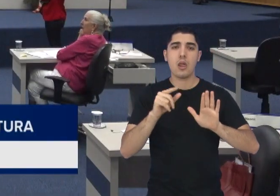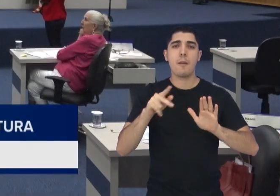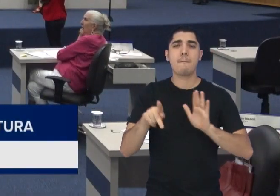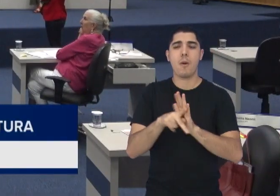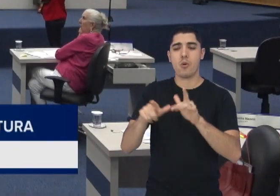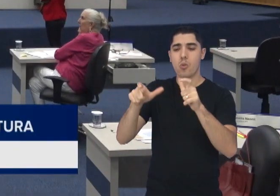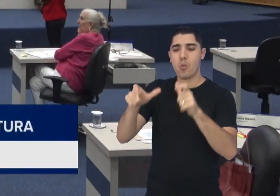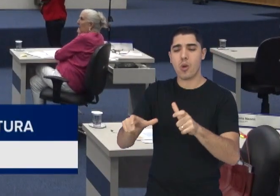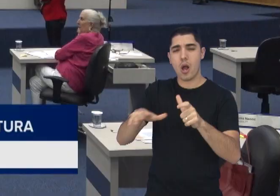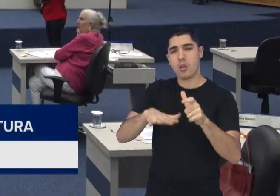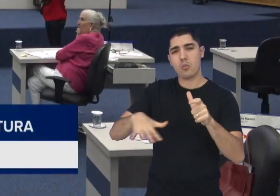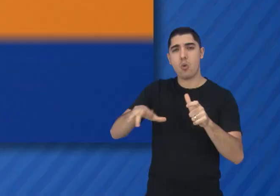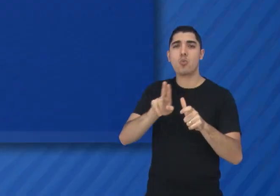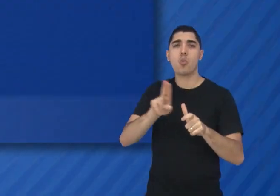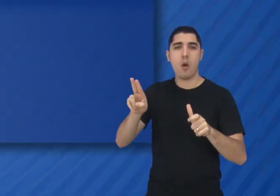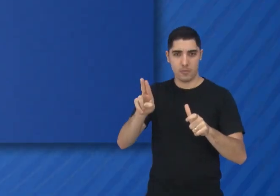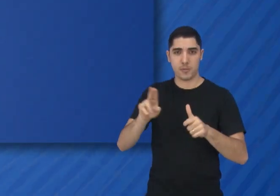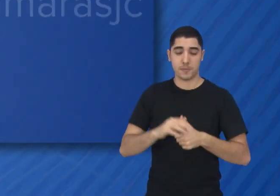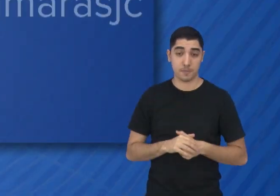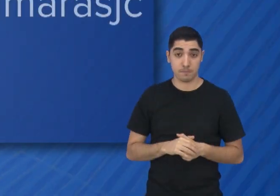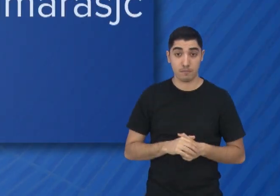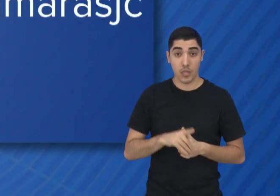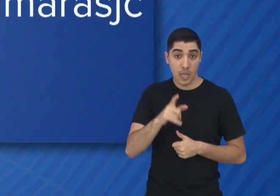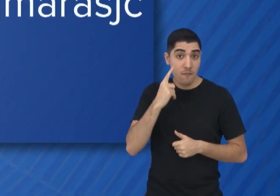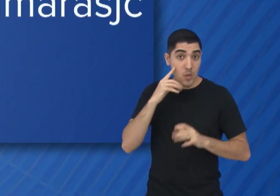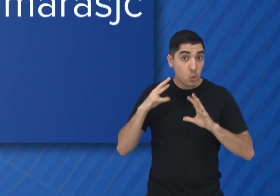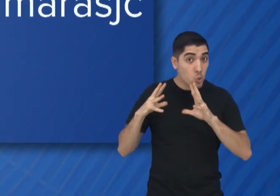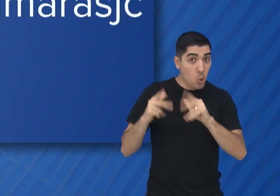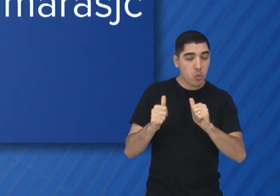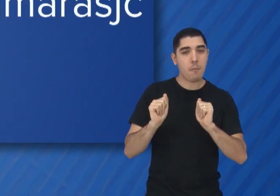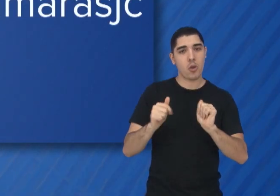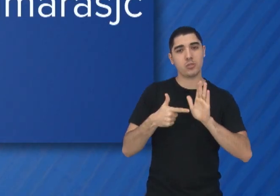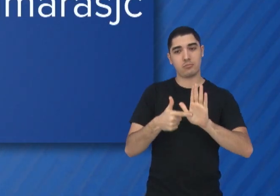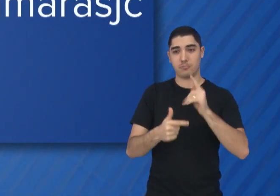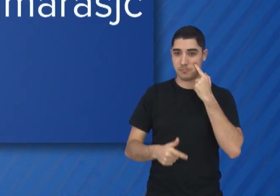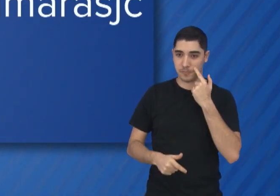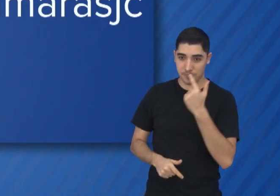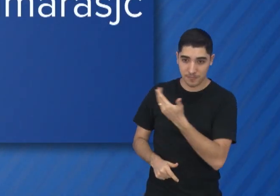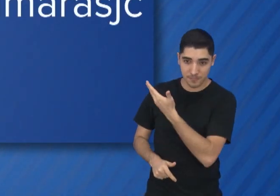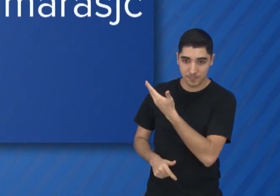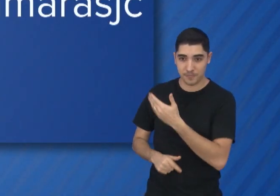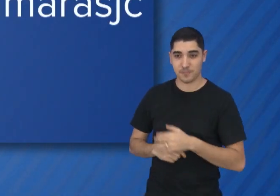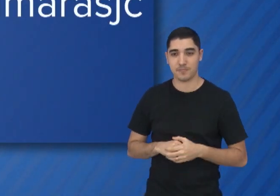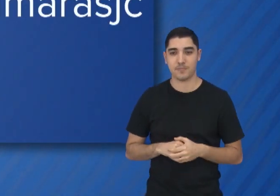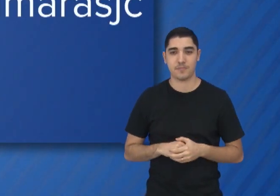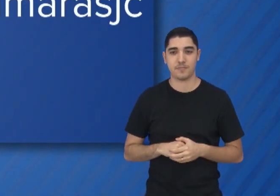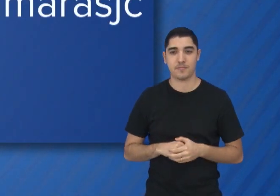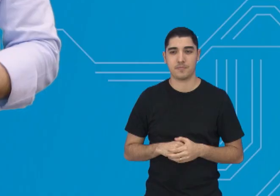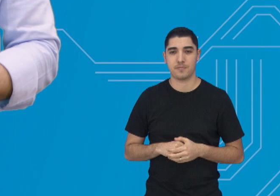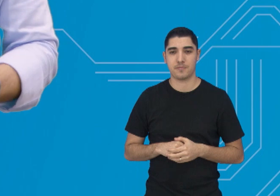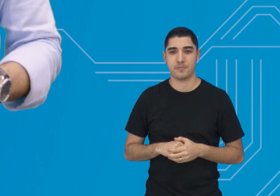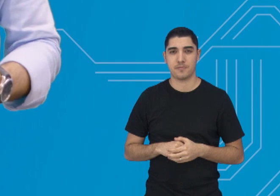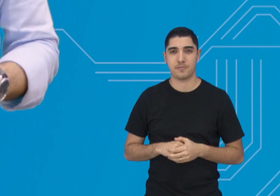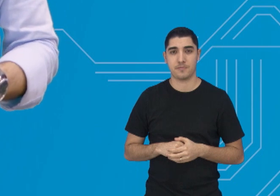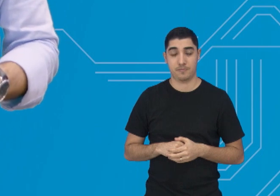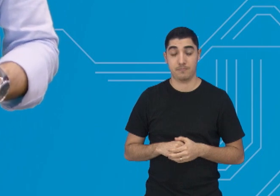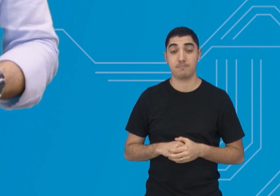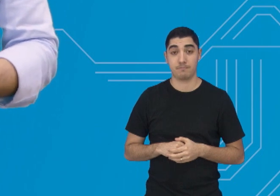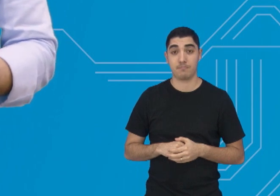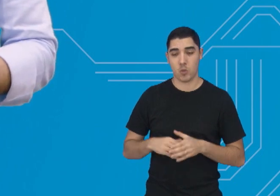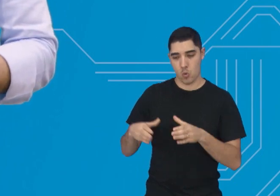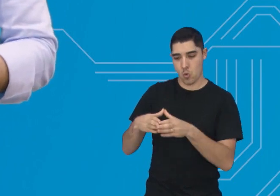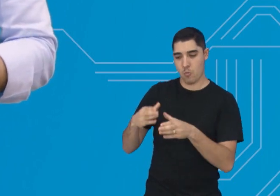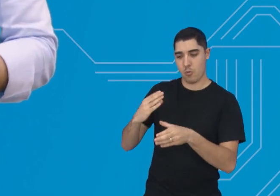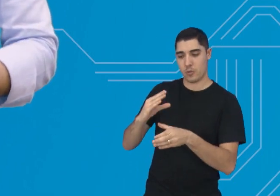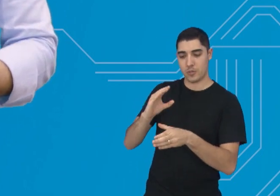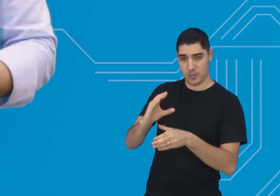espaço público no município. A sessão na íntegra você confere no nosso canal no YouTube. E a SEI da Sabesp,